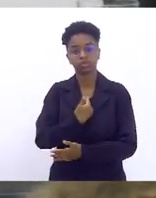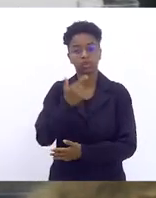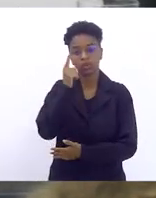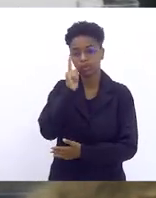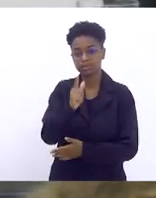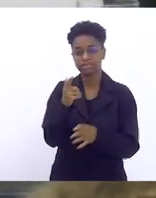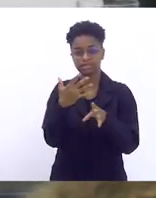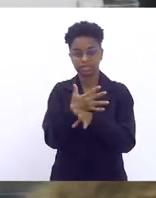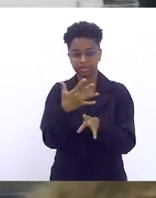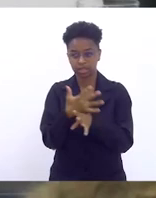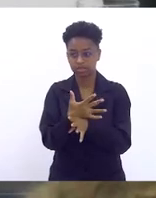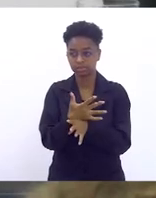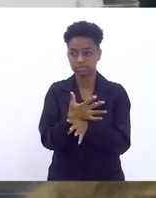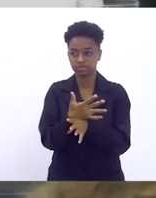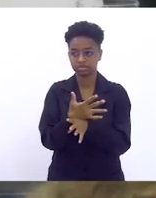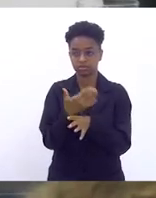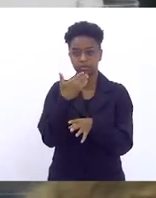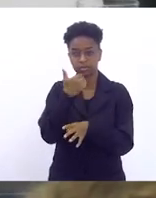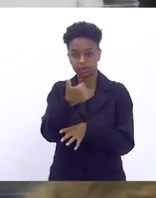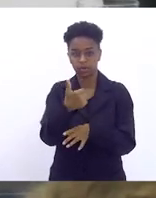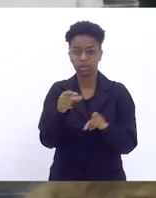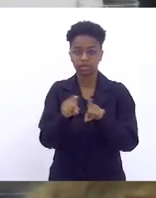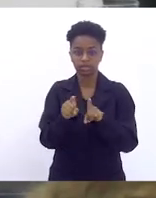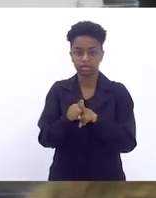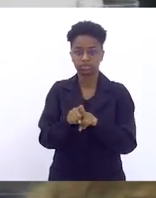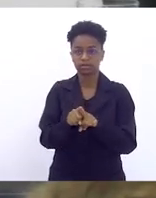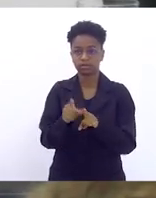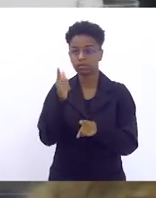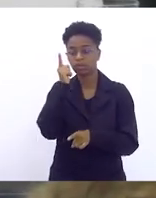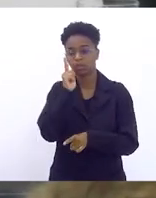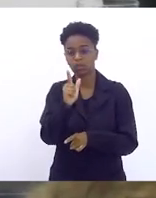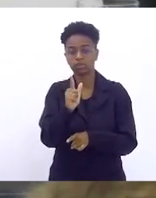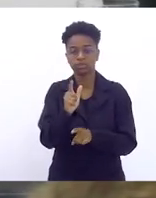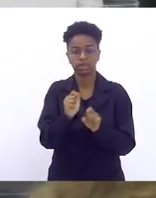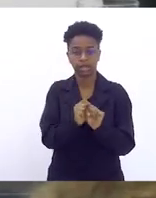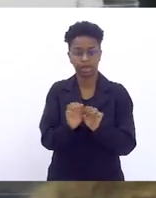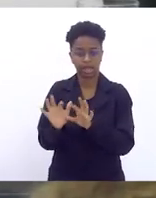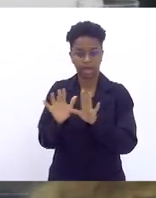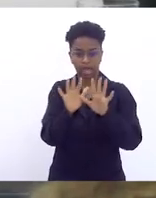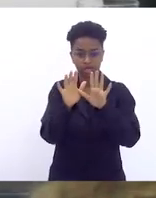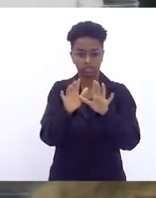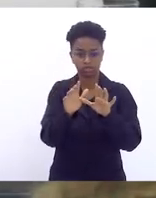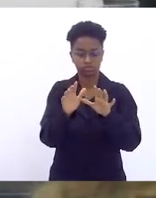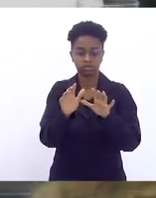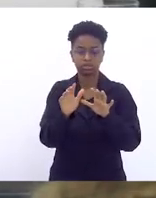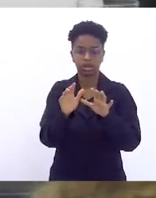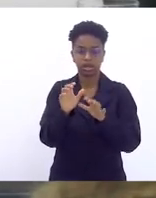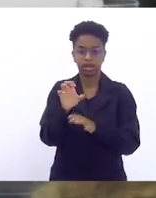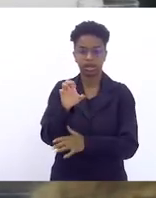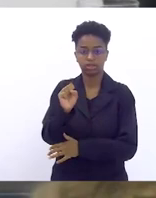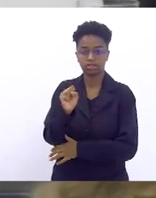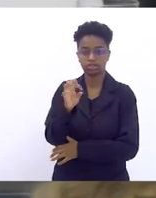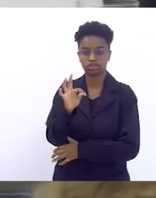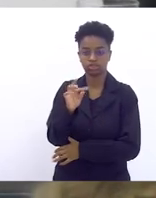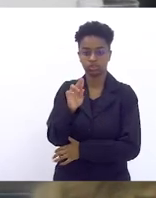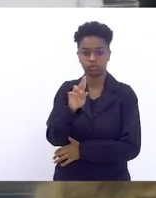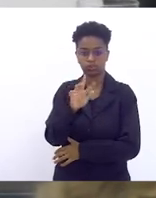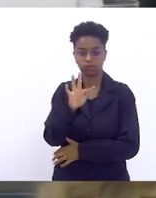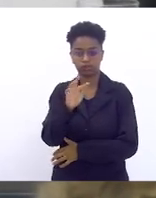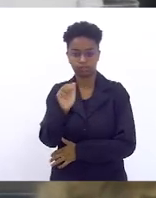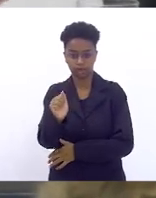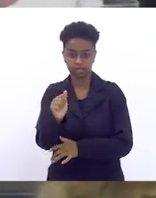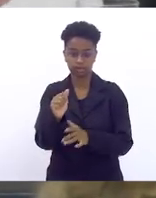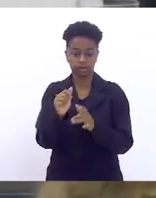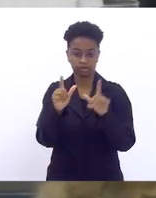urbanas mais adequadas para que nós possamos diminuir a emissão de gases efeito estufa gerar emprego gerar renda